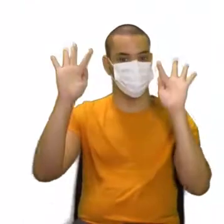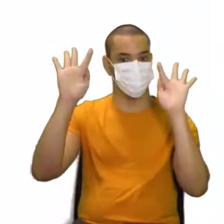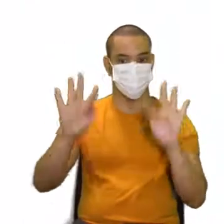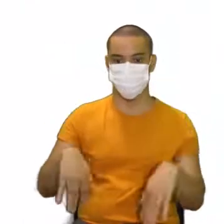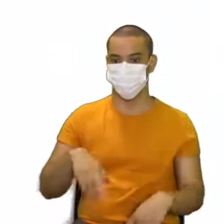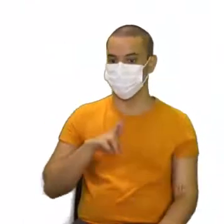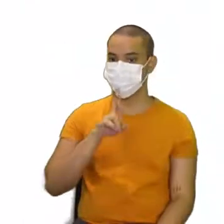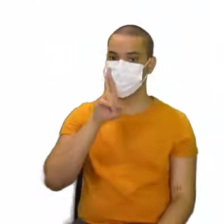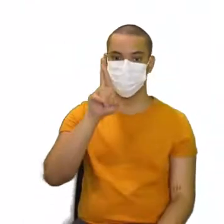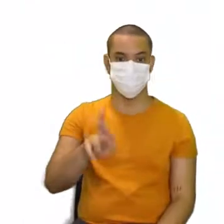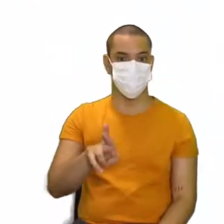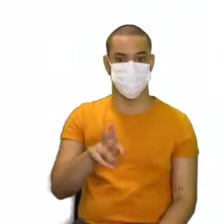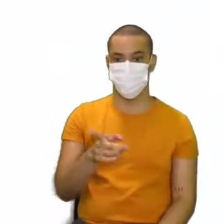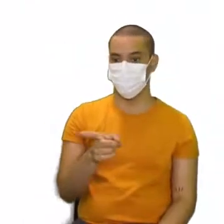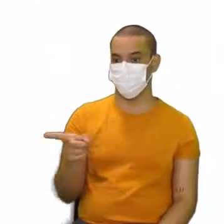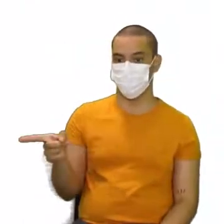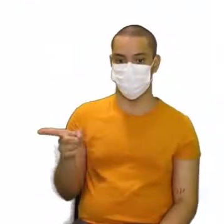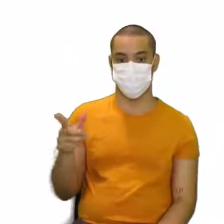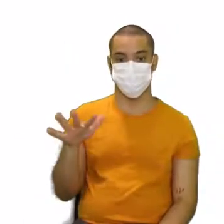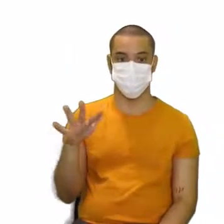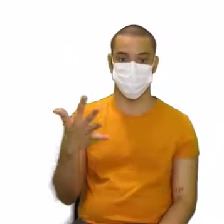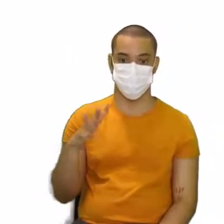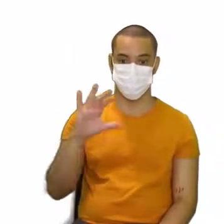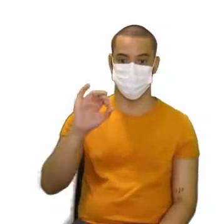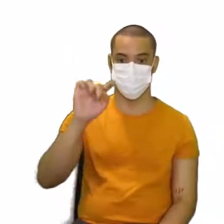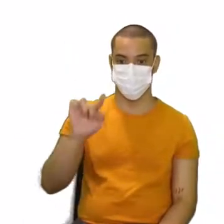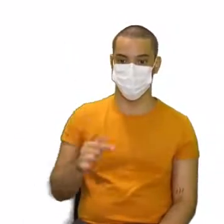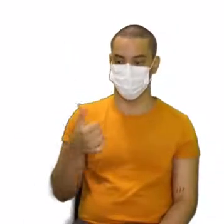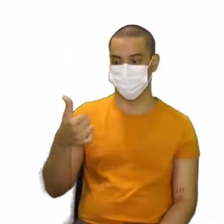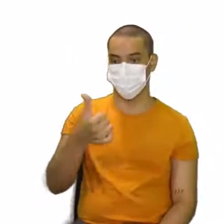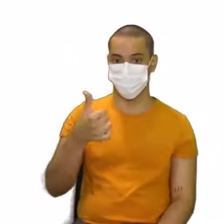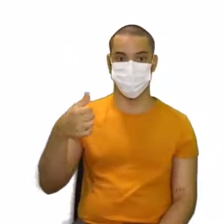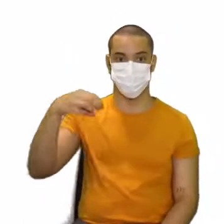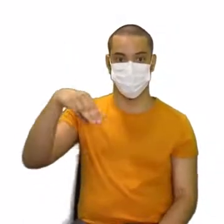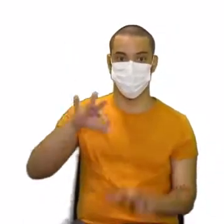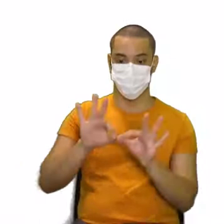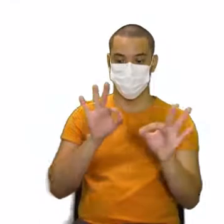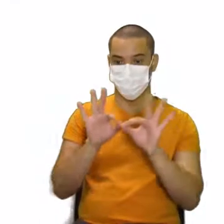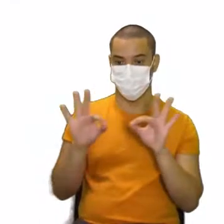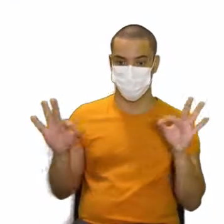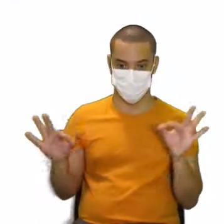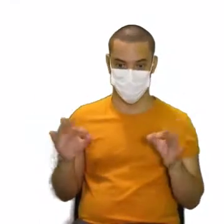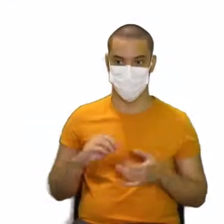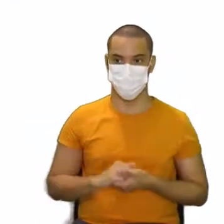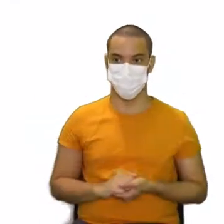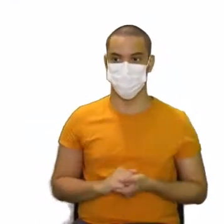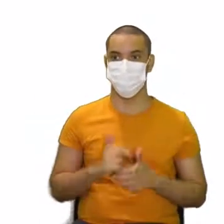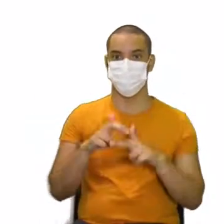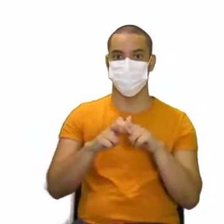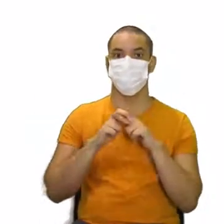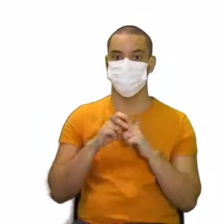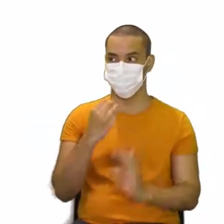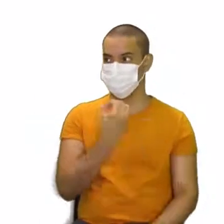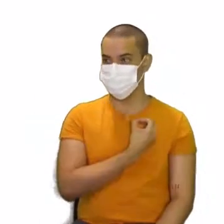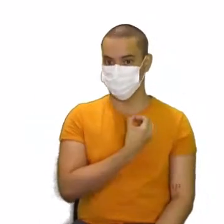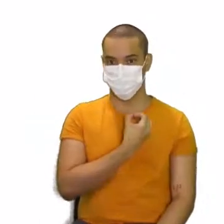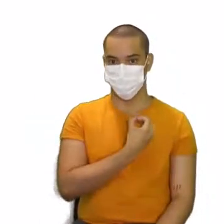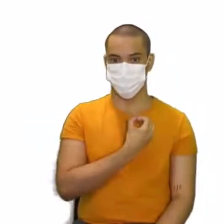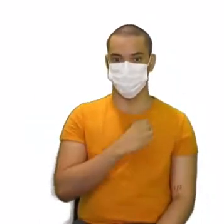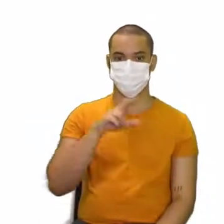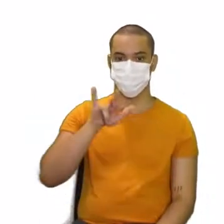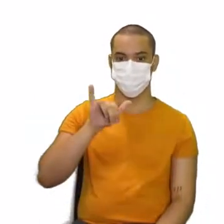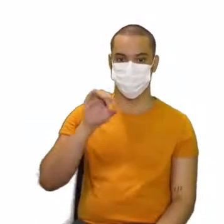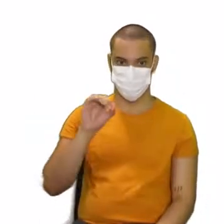chego no meu resultado que é aproximadamente 0,11 M então aí o valor do